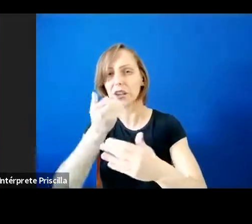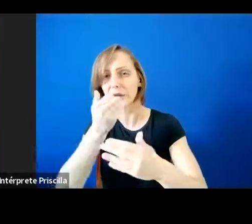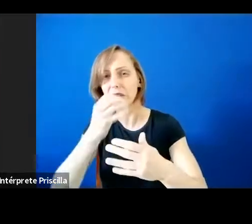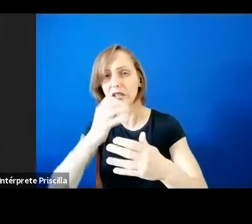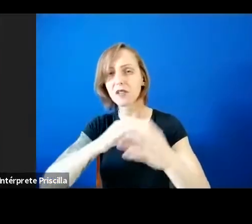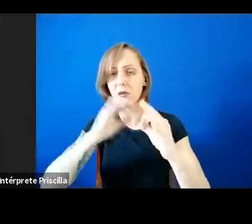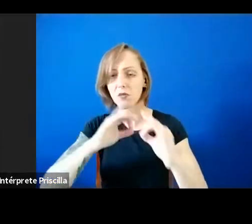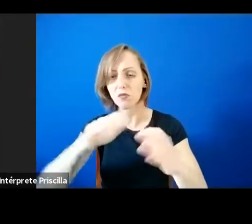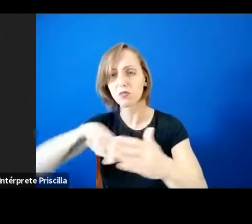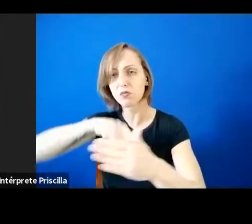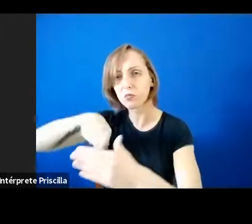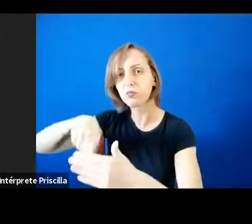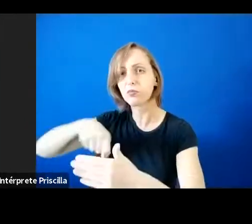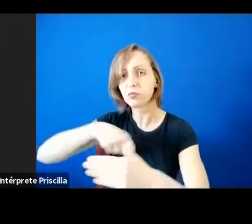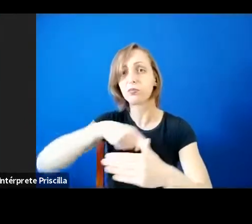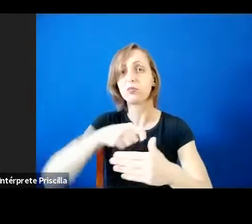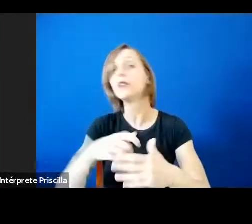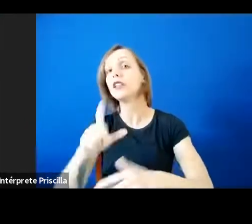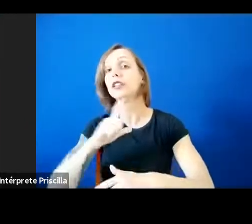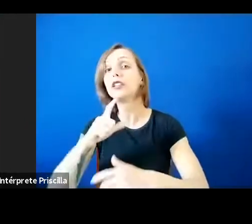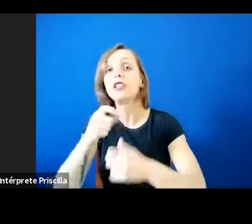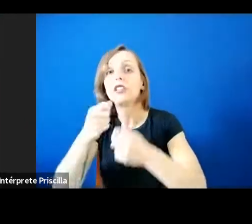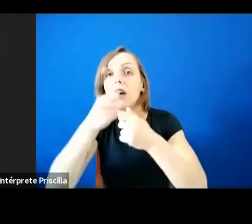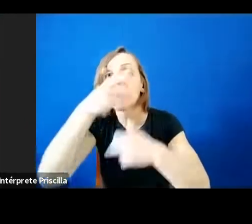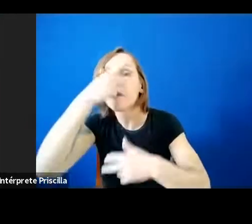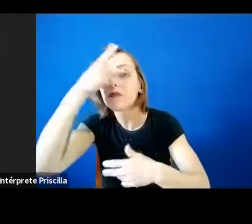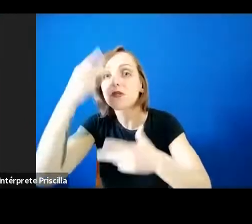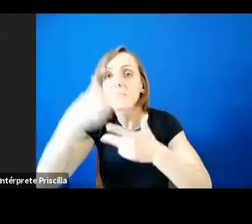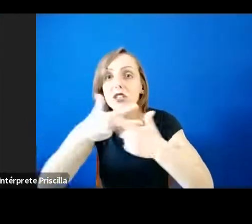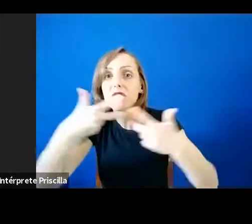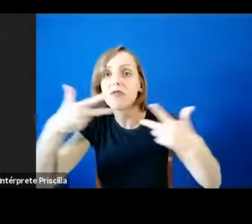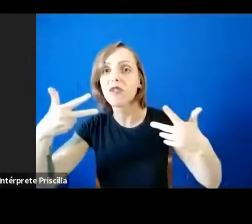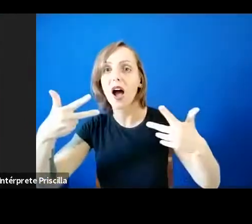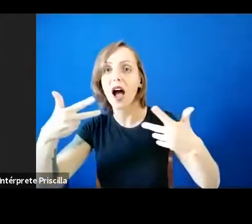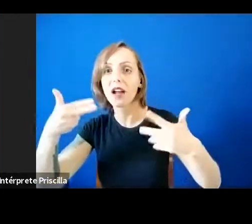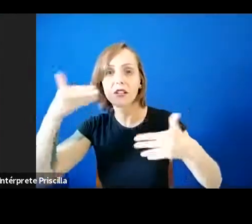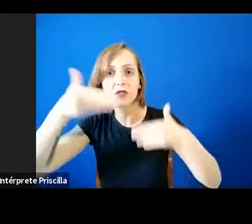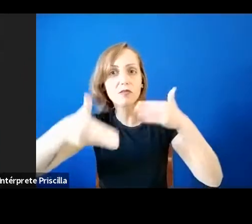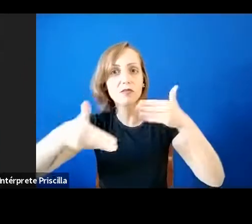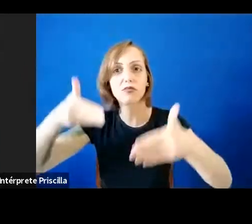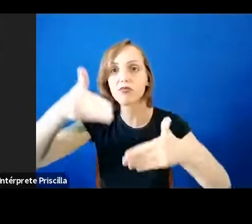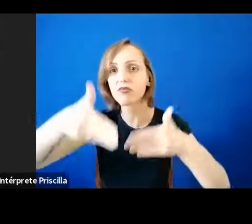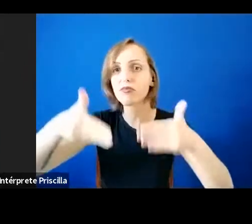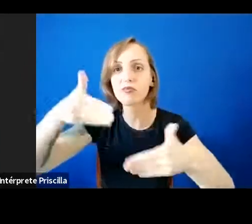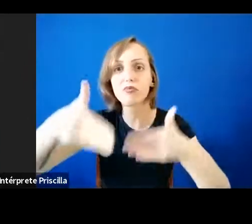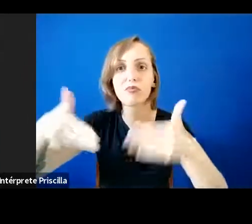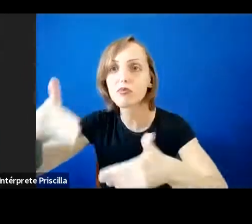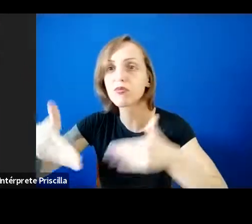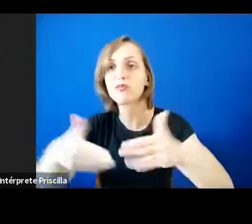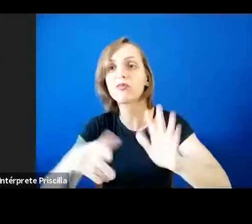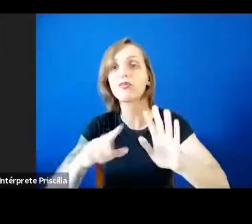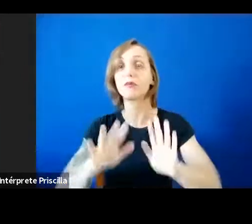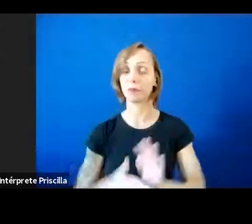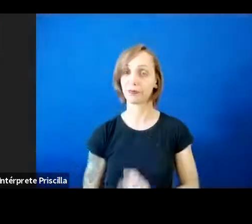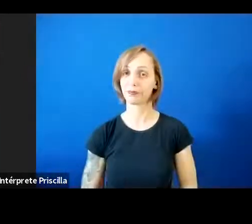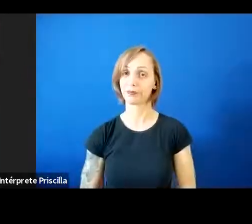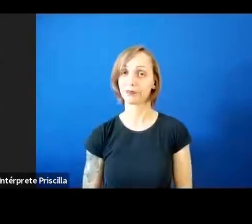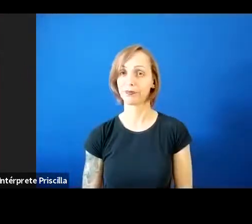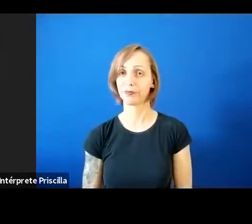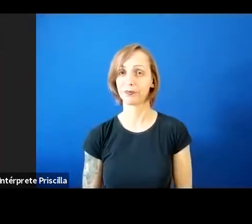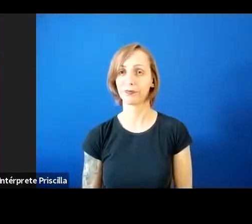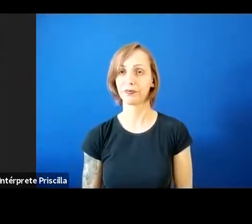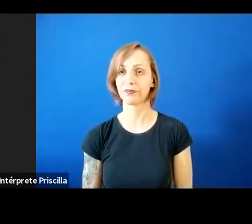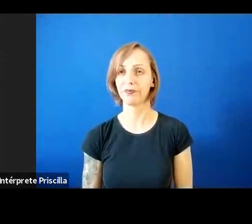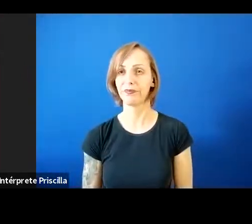quando tinha muita gente mesmo, centenas de pessoas. E aí, os primeiros, não